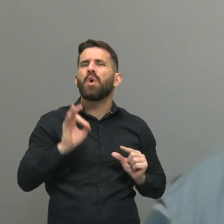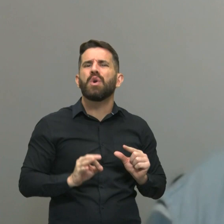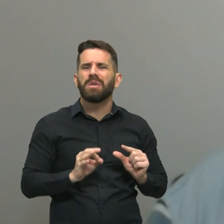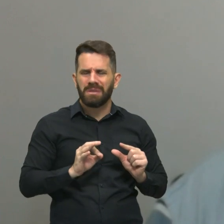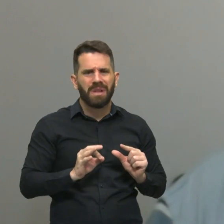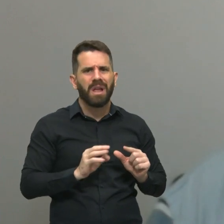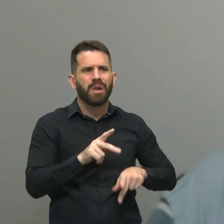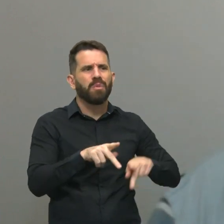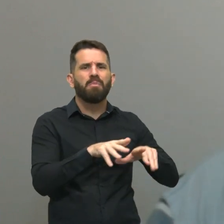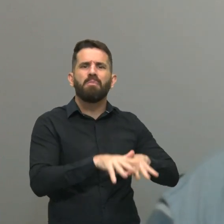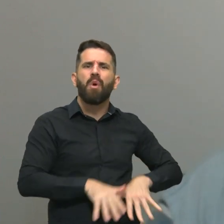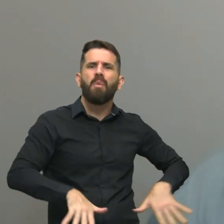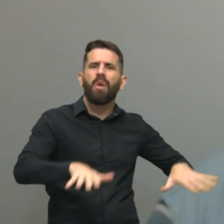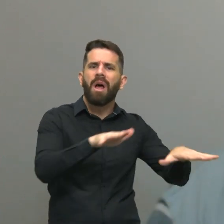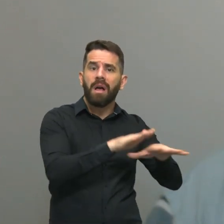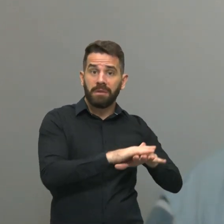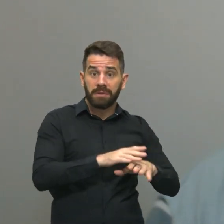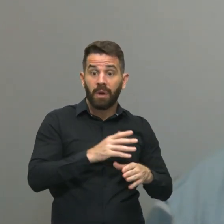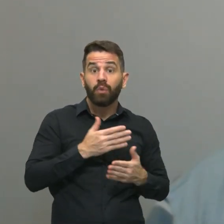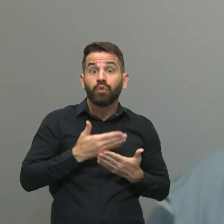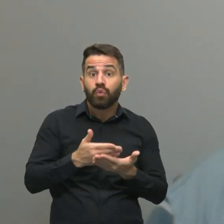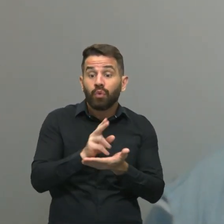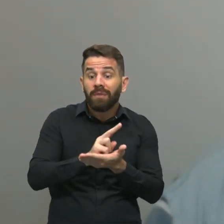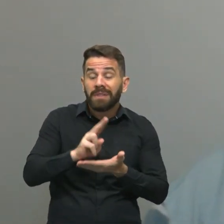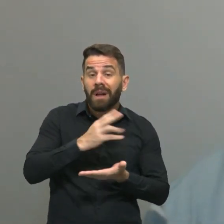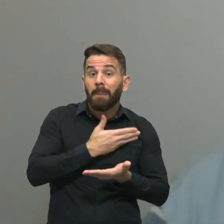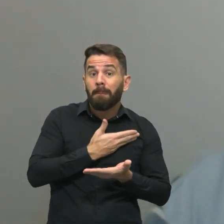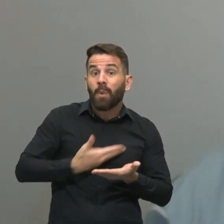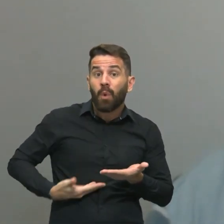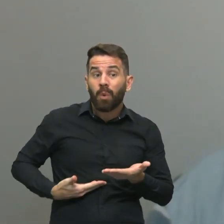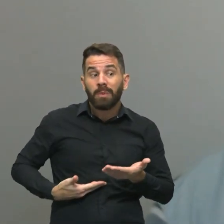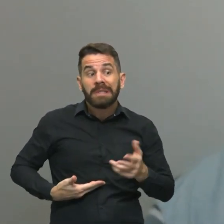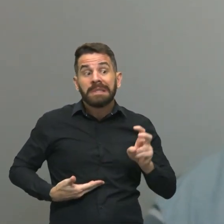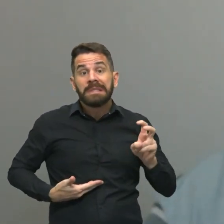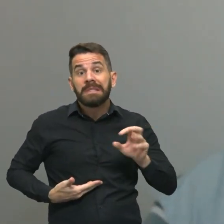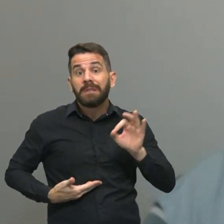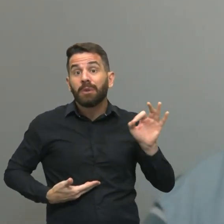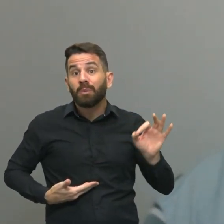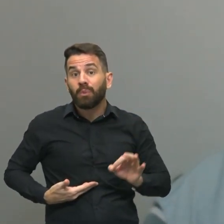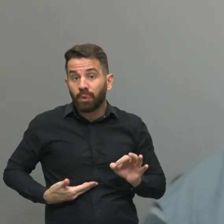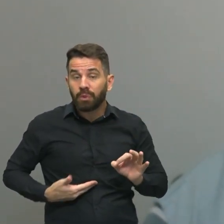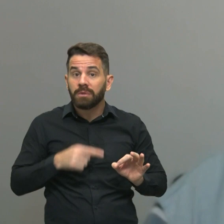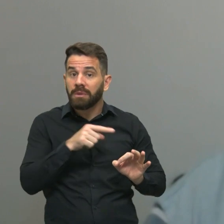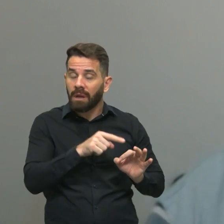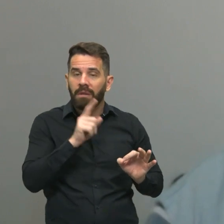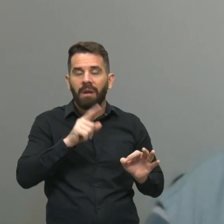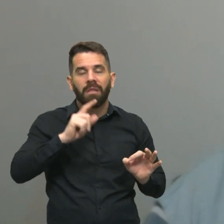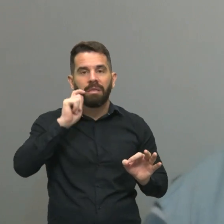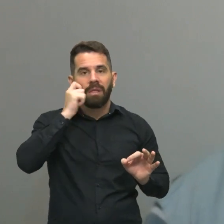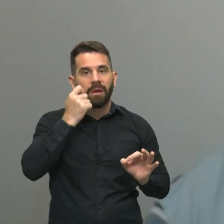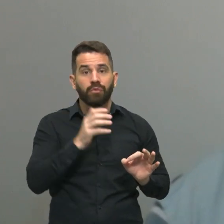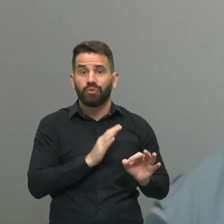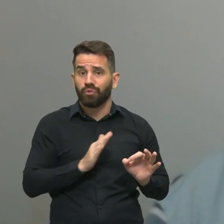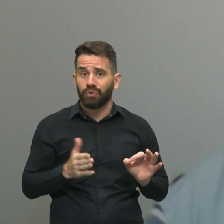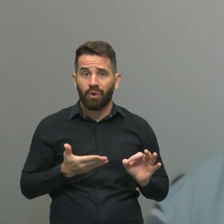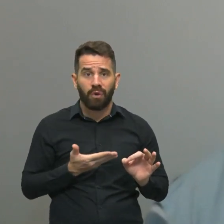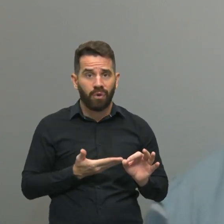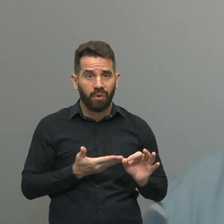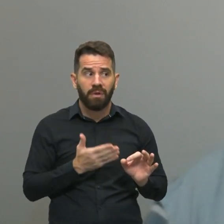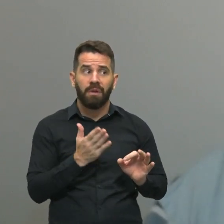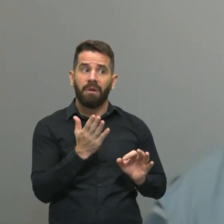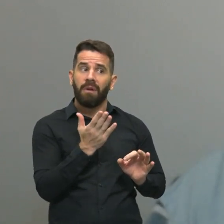nas universidades públicas, menos de 5% eram população negra, né? Naquele